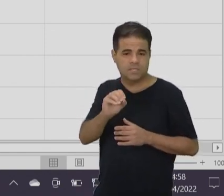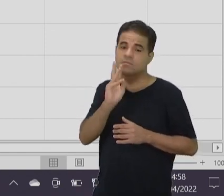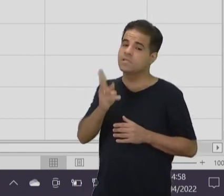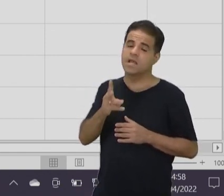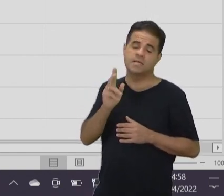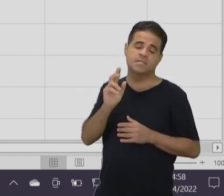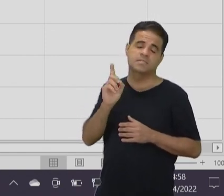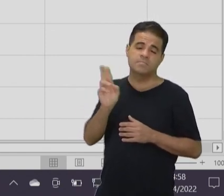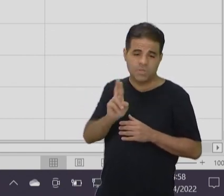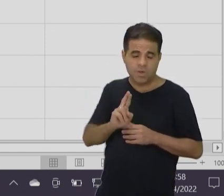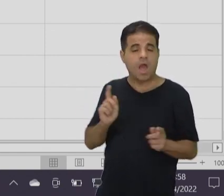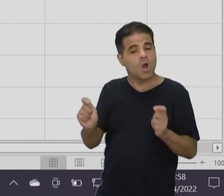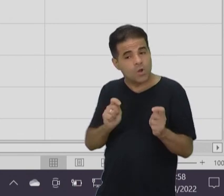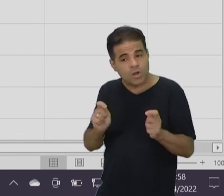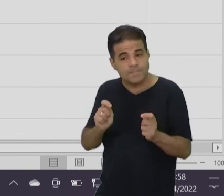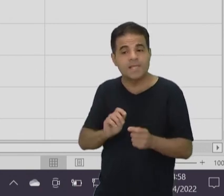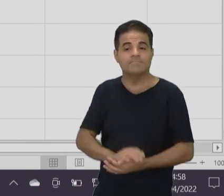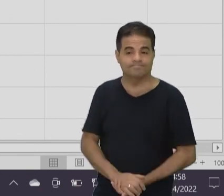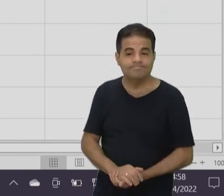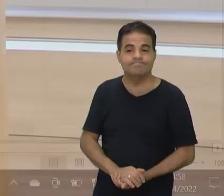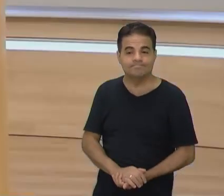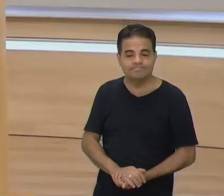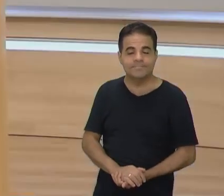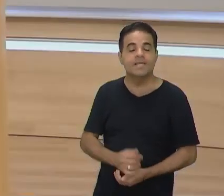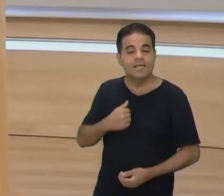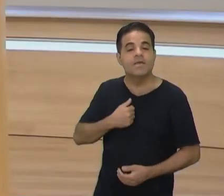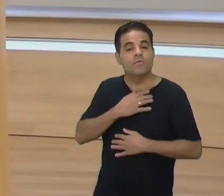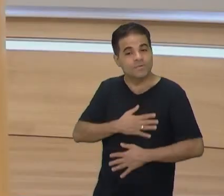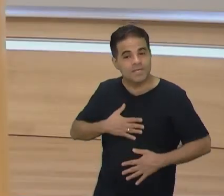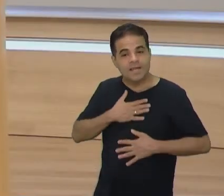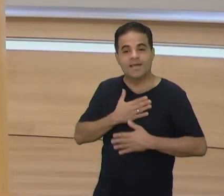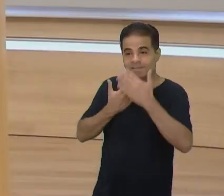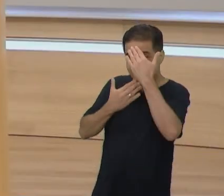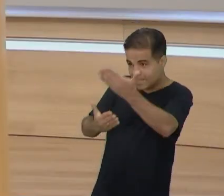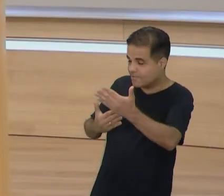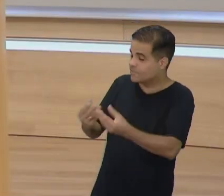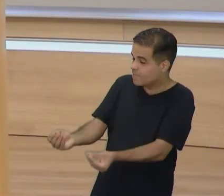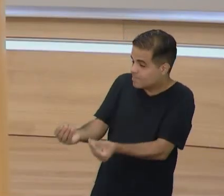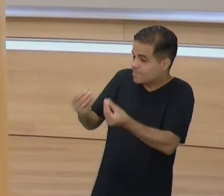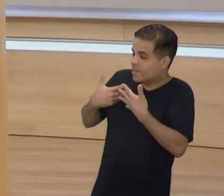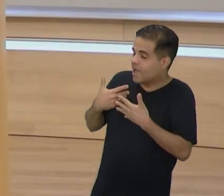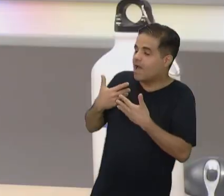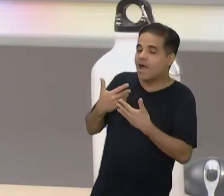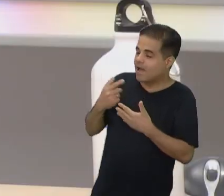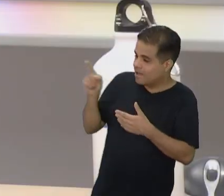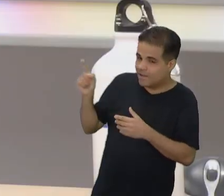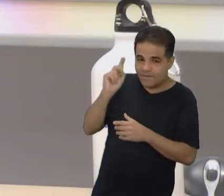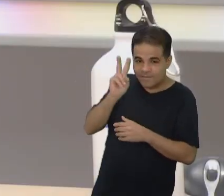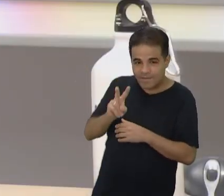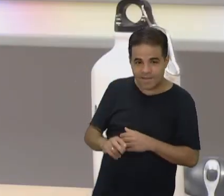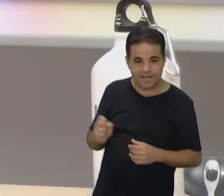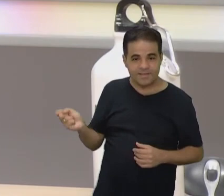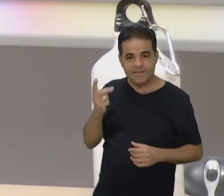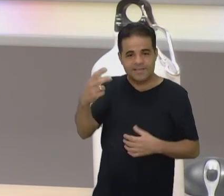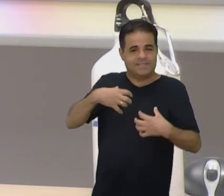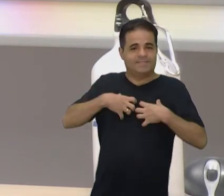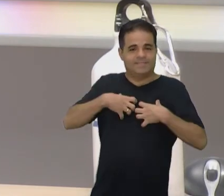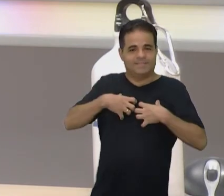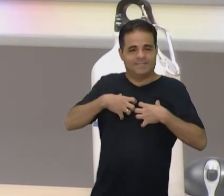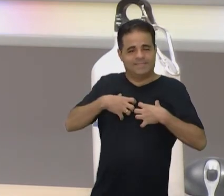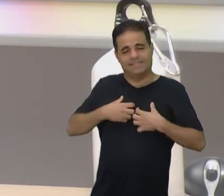3.000. E eu gostaria muito de agradecer aí, você colocar para nós Eu que agradeço ver esses os seus valores. E ficar